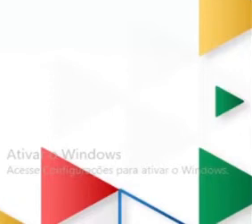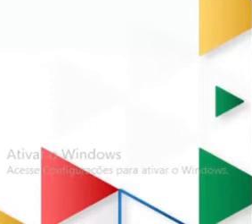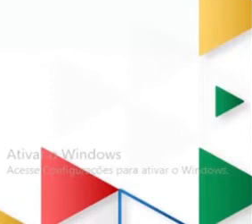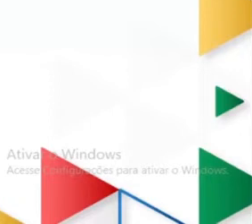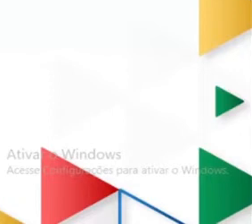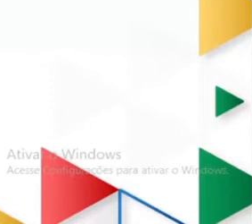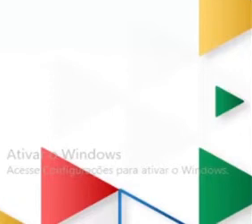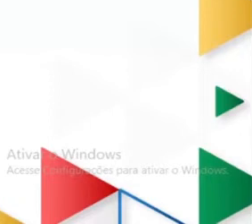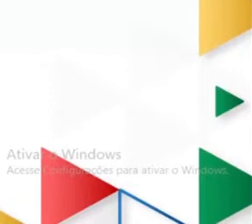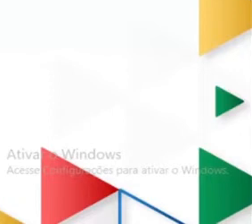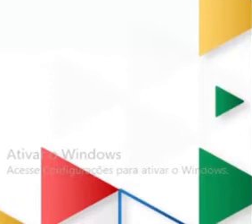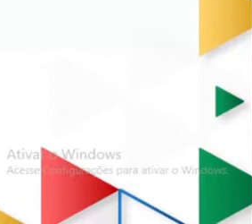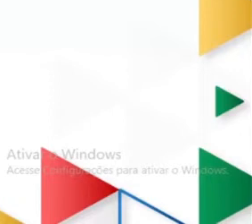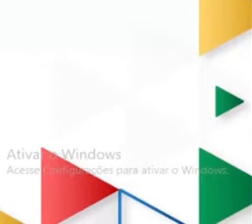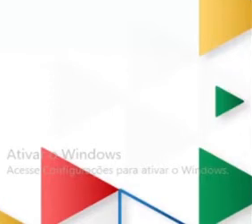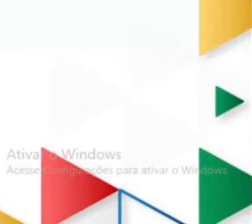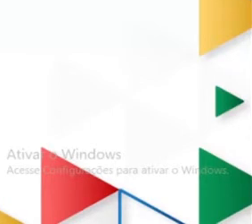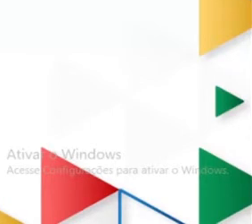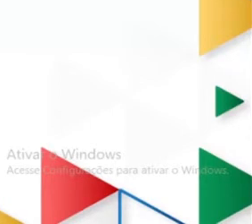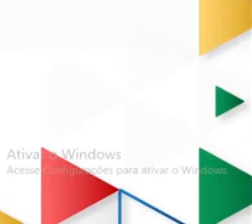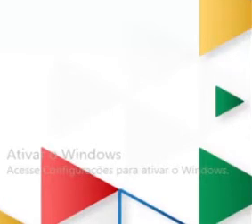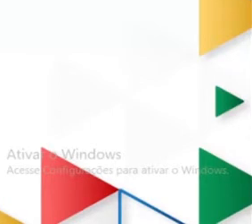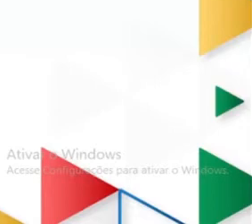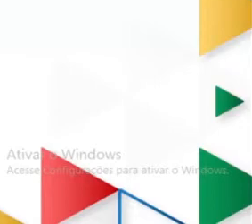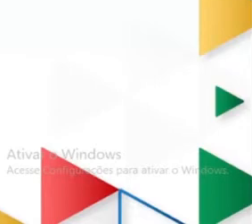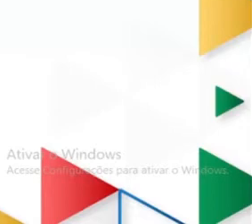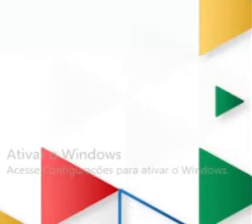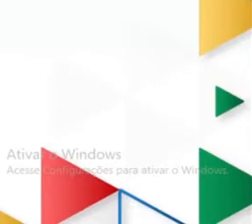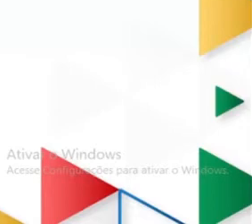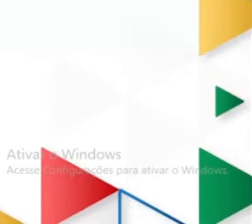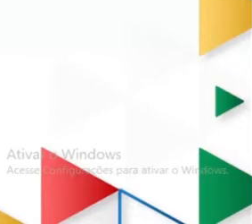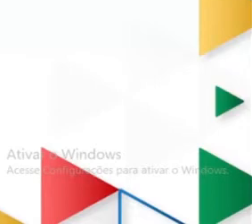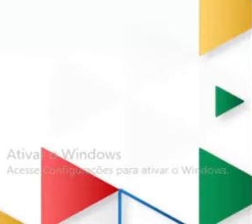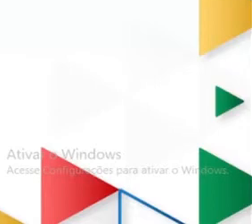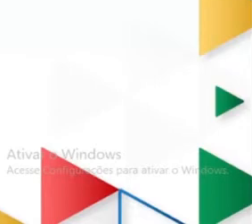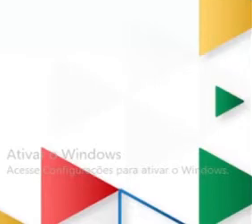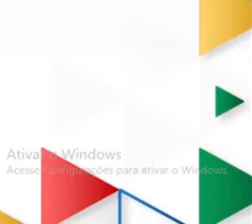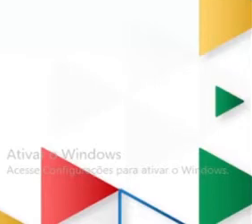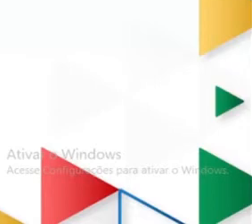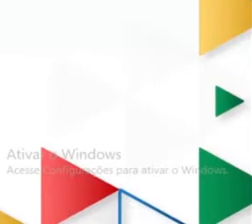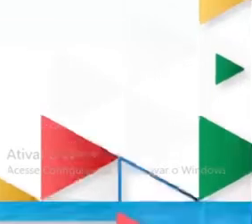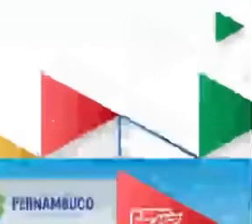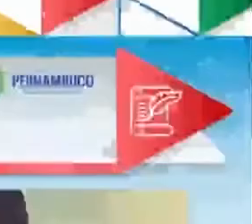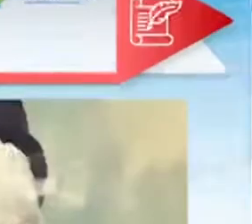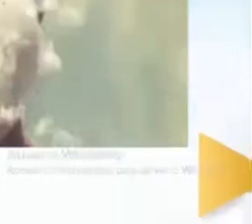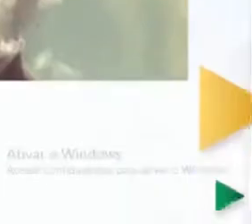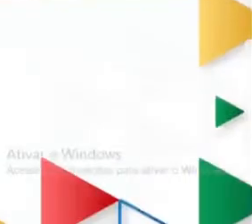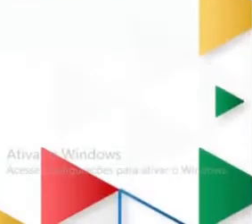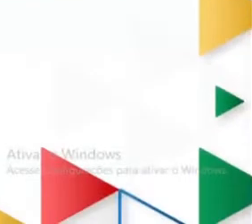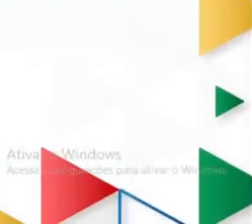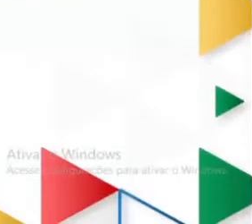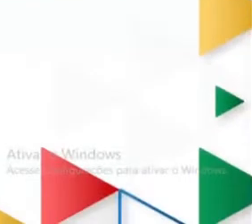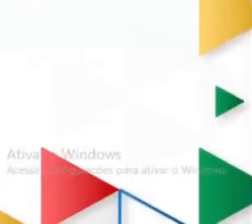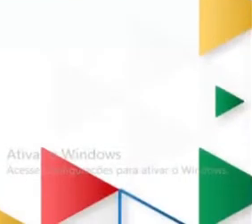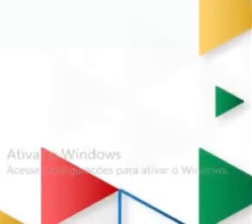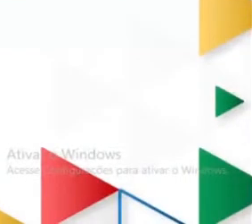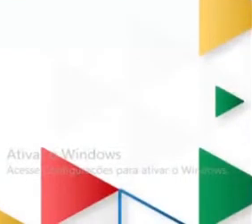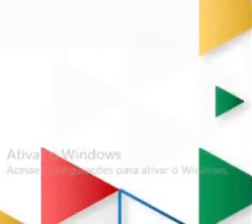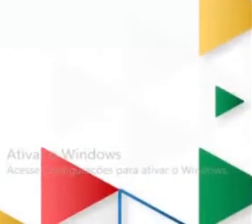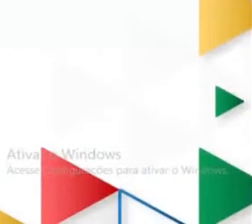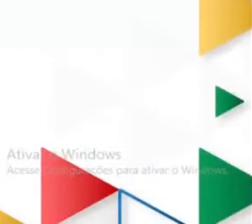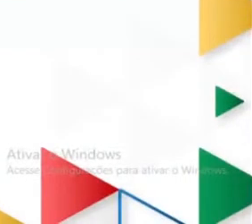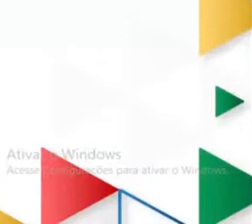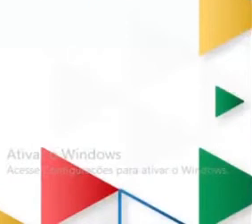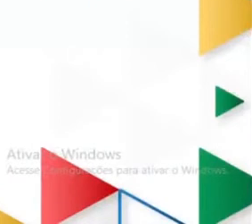né, do sentido que se dava ao mundo do trabalho naquela época. Bem, só que